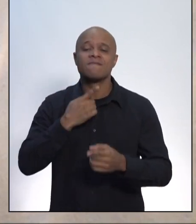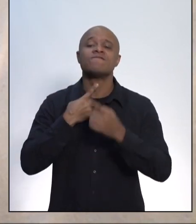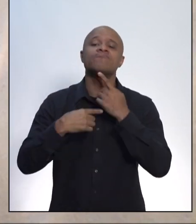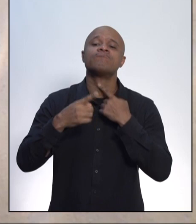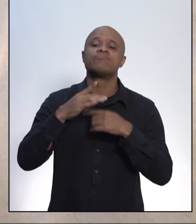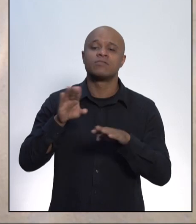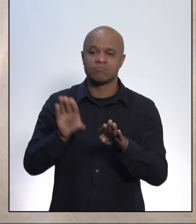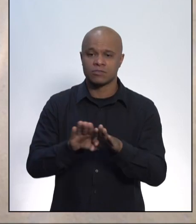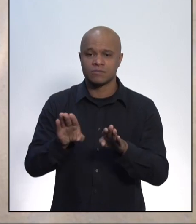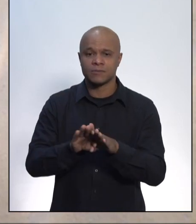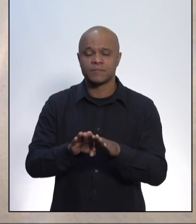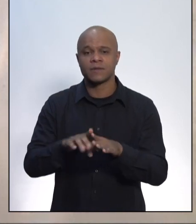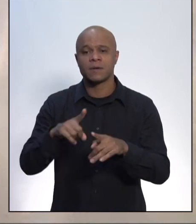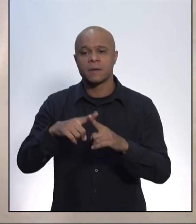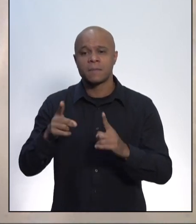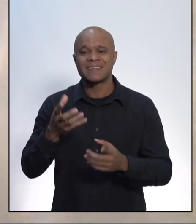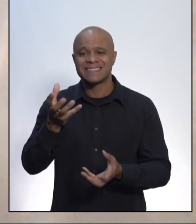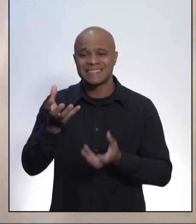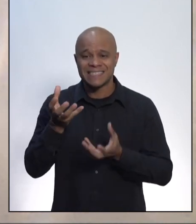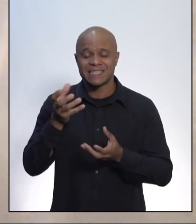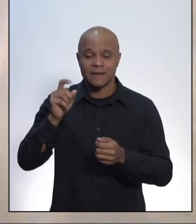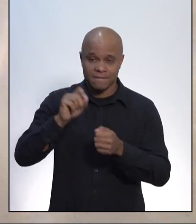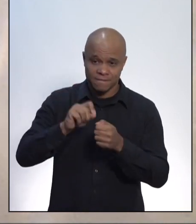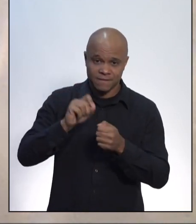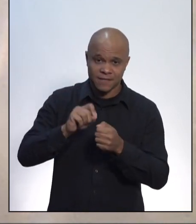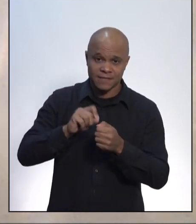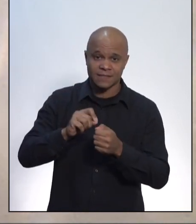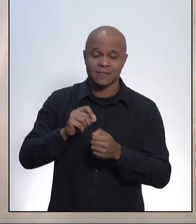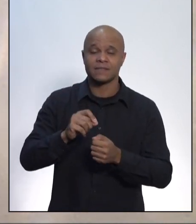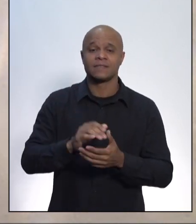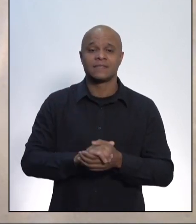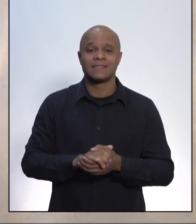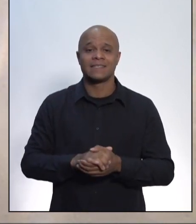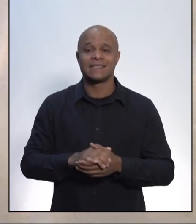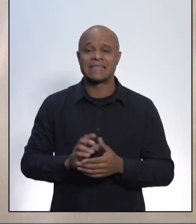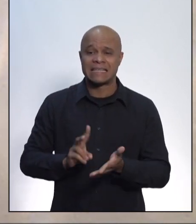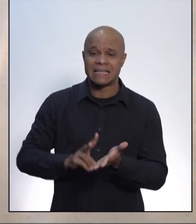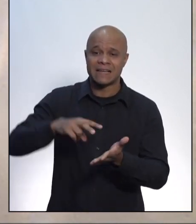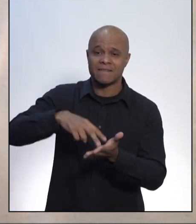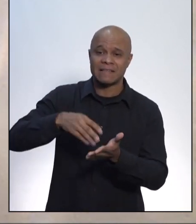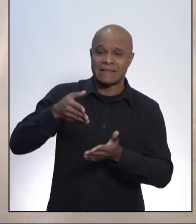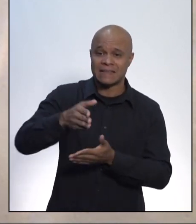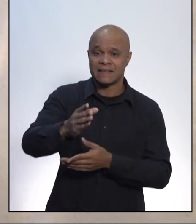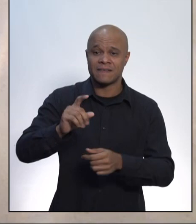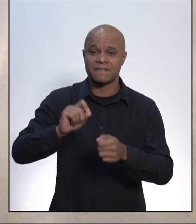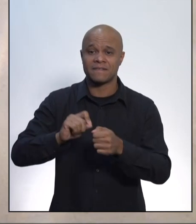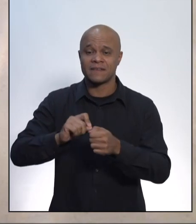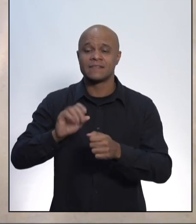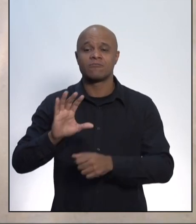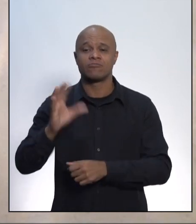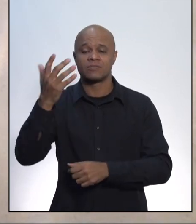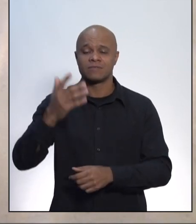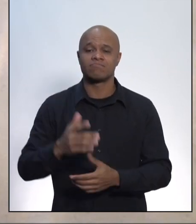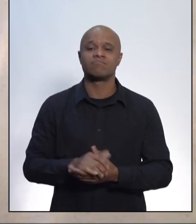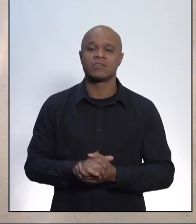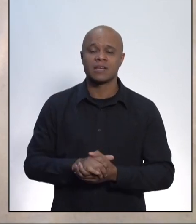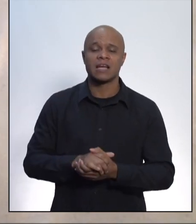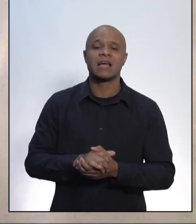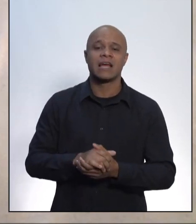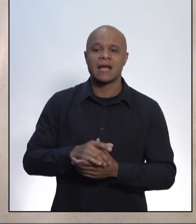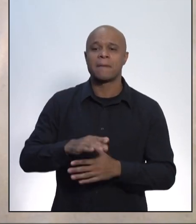todo mundo tem. Agora, eu chamo que é o TBC, que é tirar o bumbum da cadeira e dar o primeiro passo,